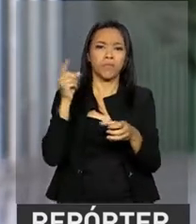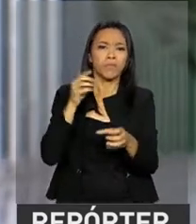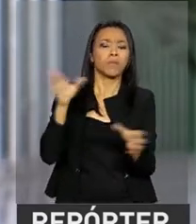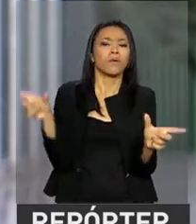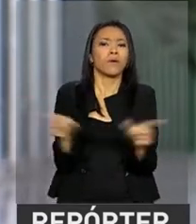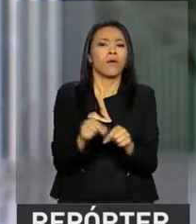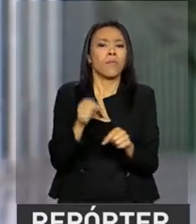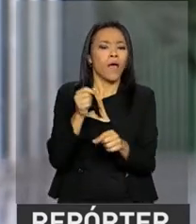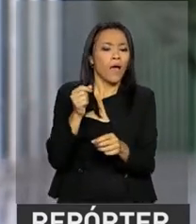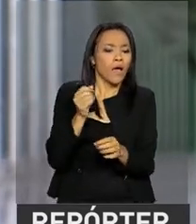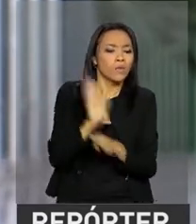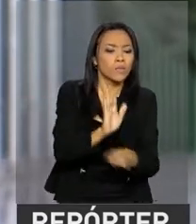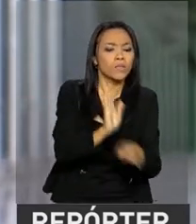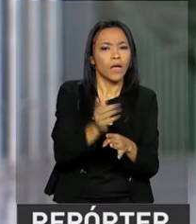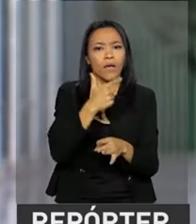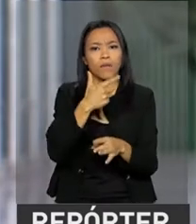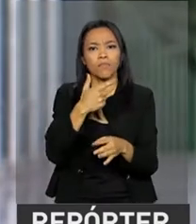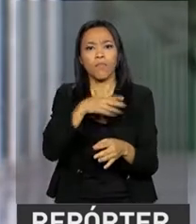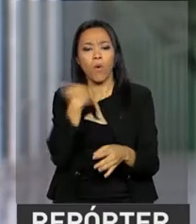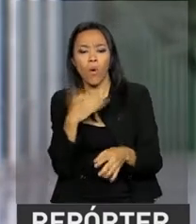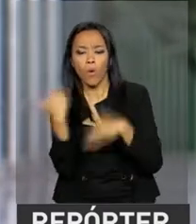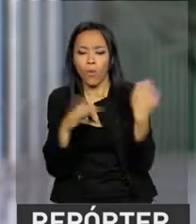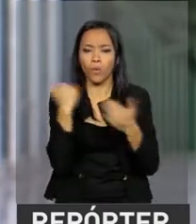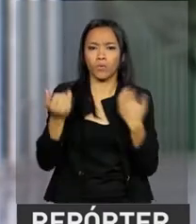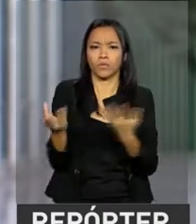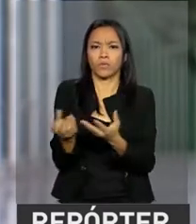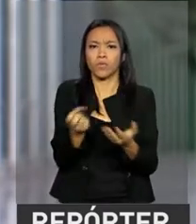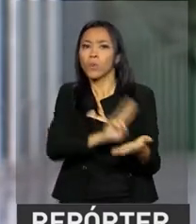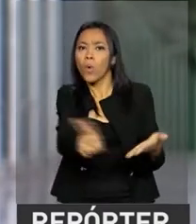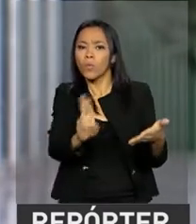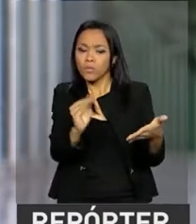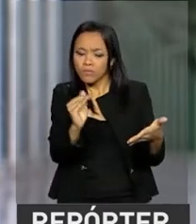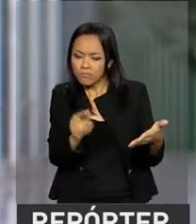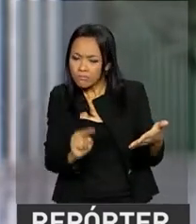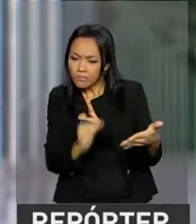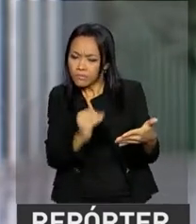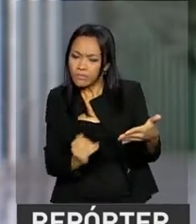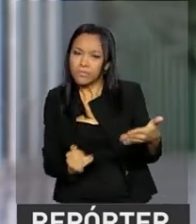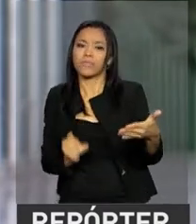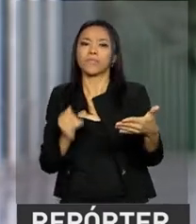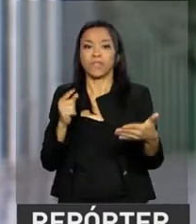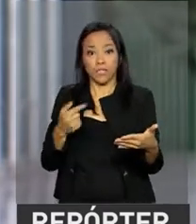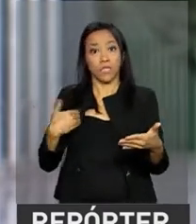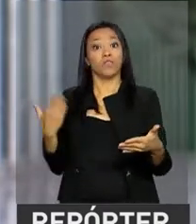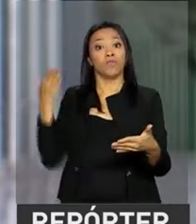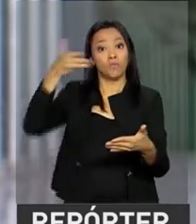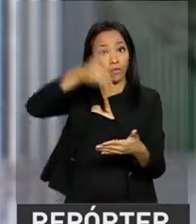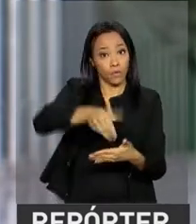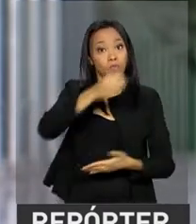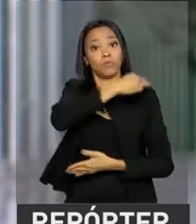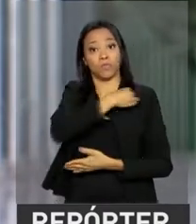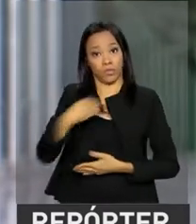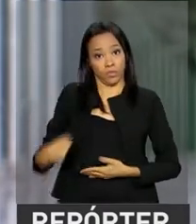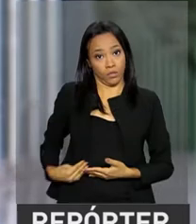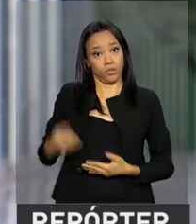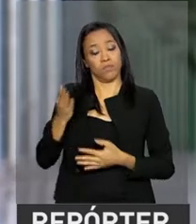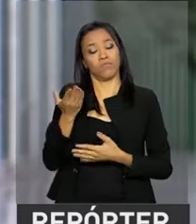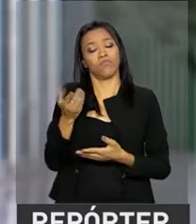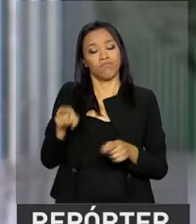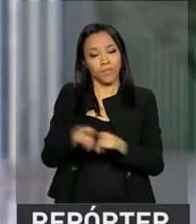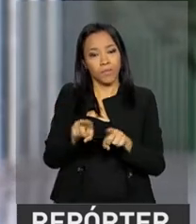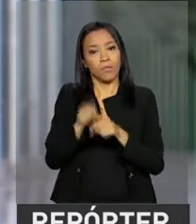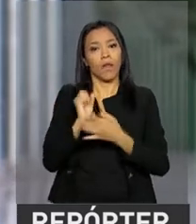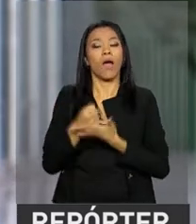O ministro da Justiça, Alexandre de Moraes esteve em Manaus para acompanhar as ações e prestar solidariedade